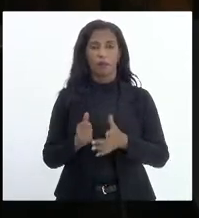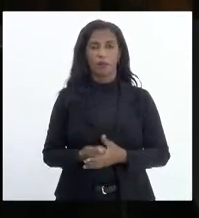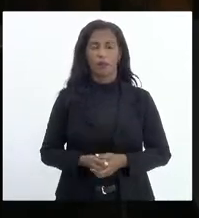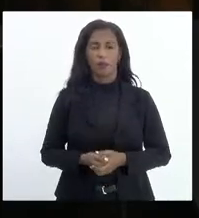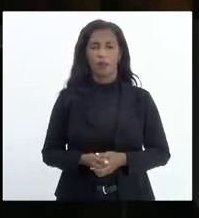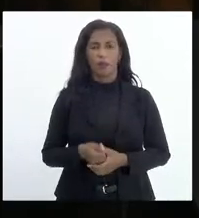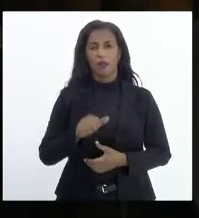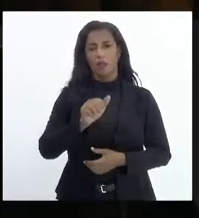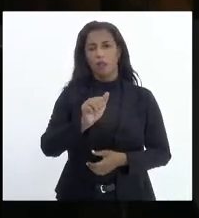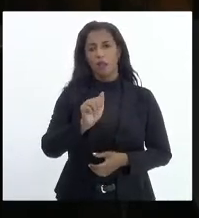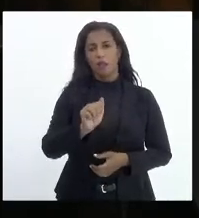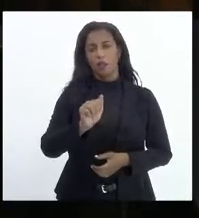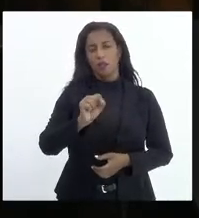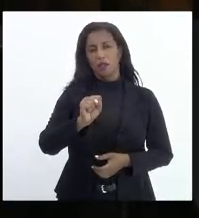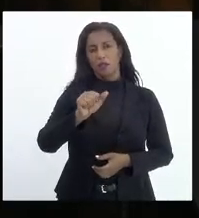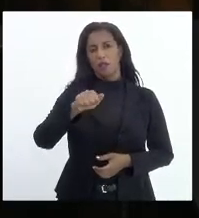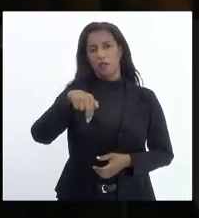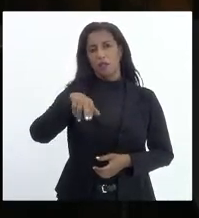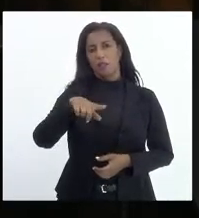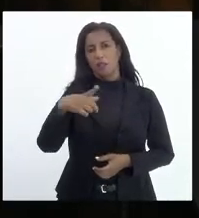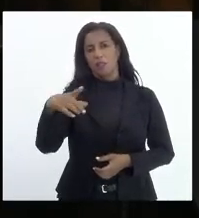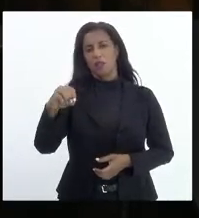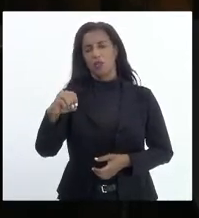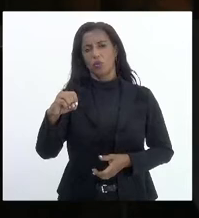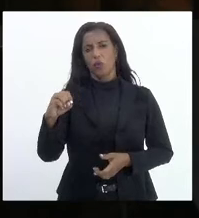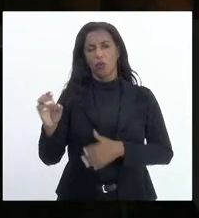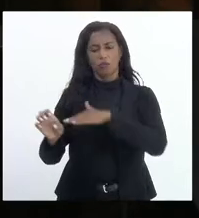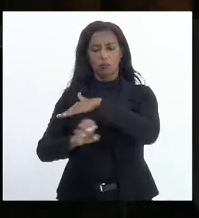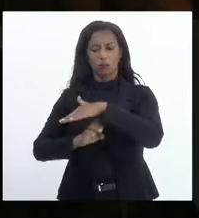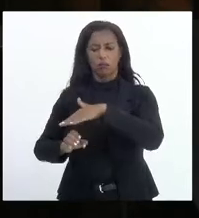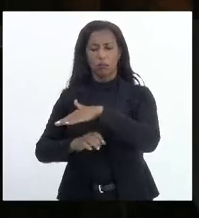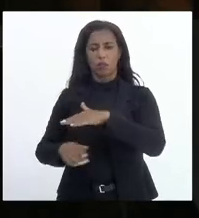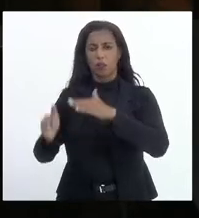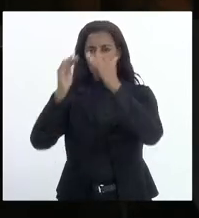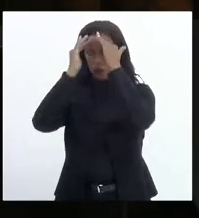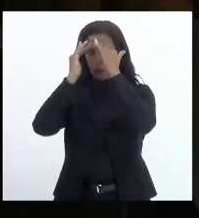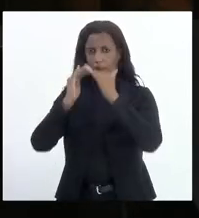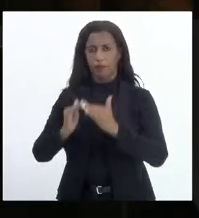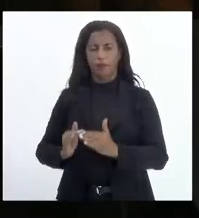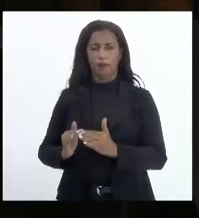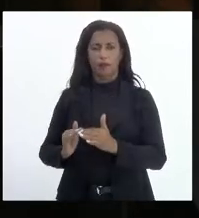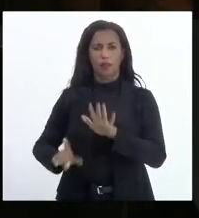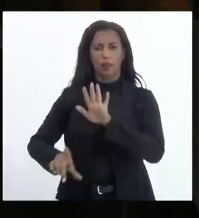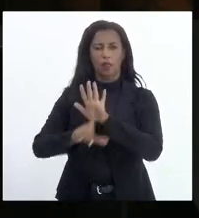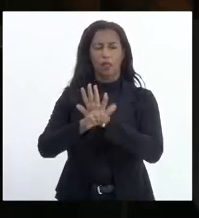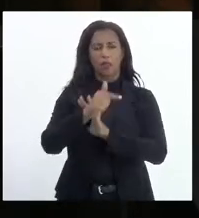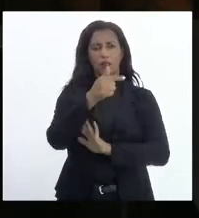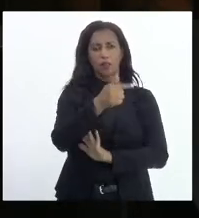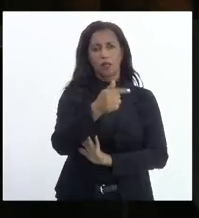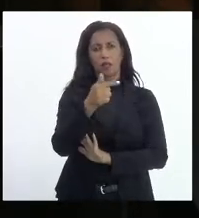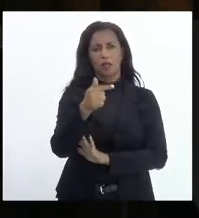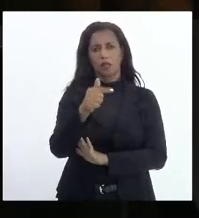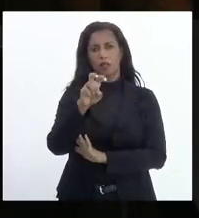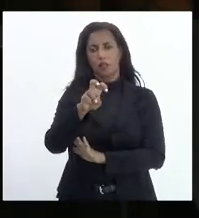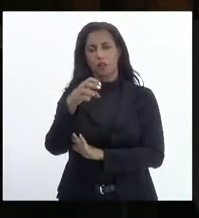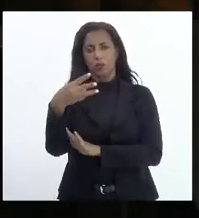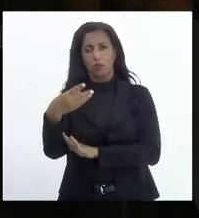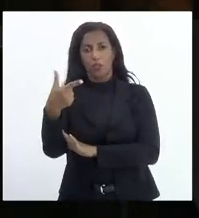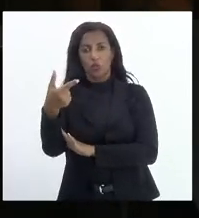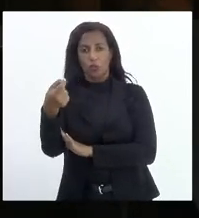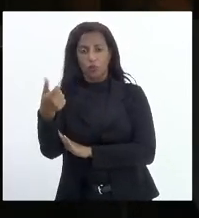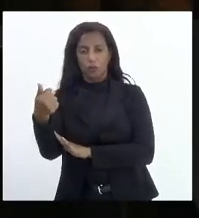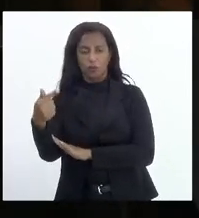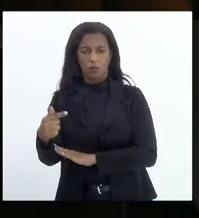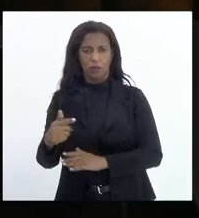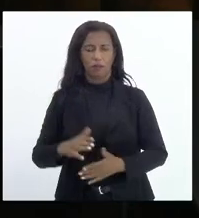de sanções as empresas que descumprirem a exigência prevista na lei 725/3 de